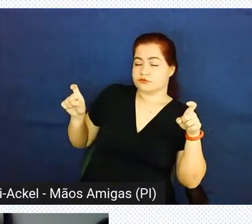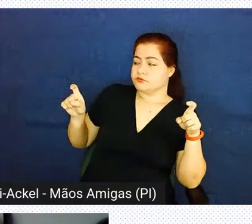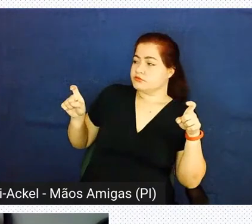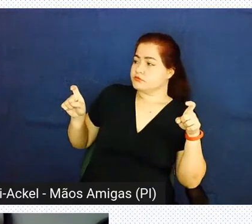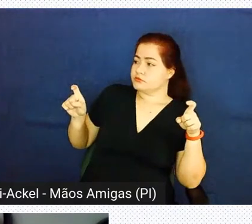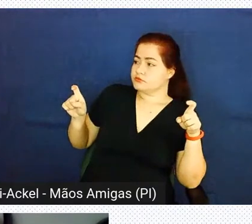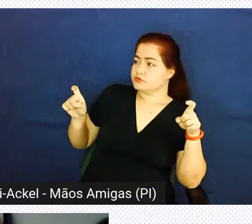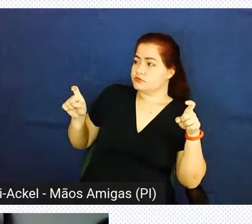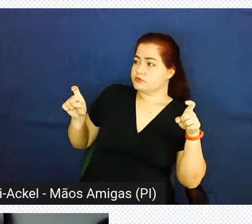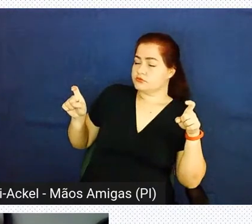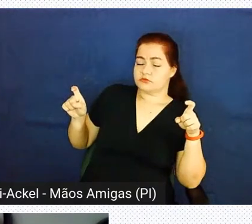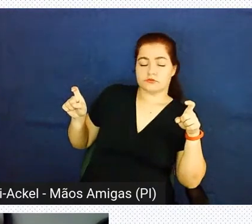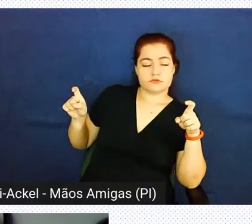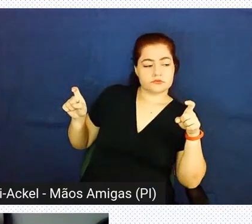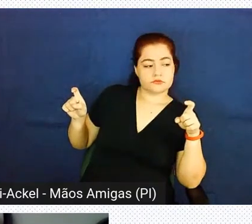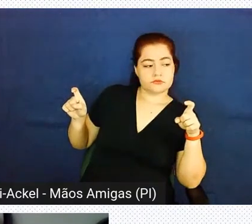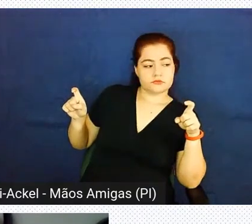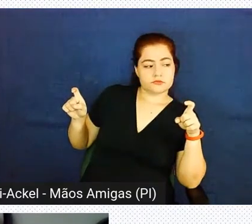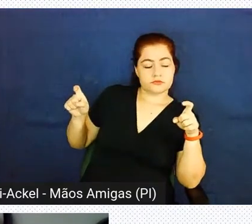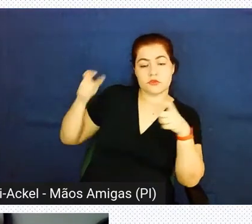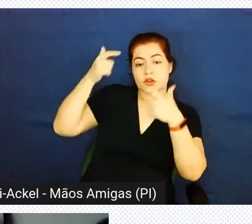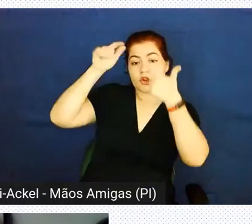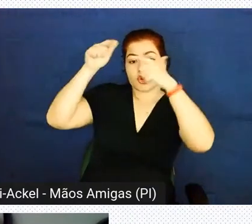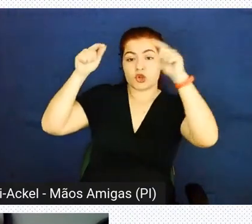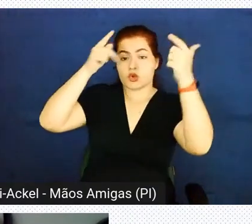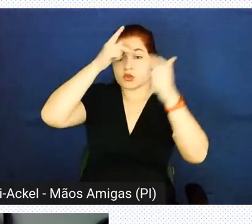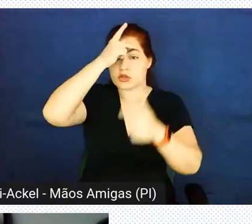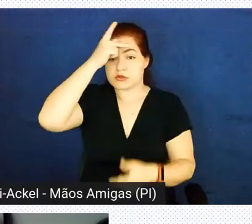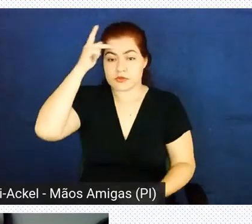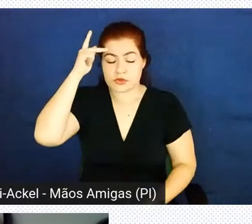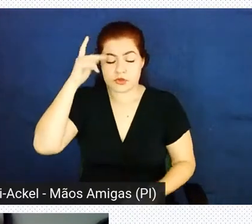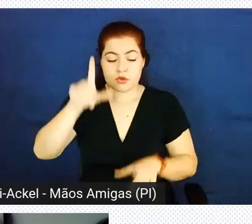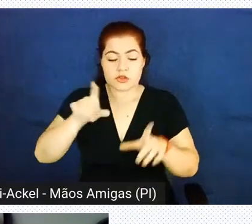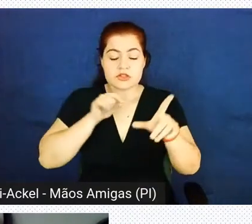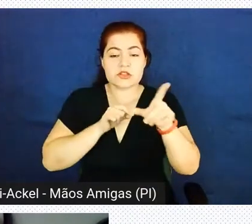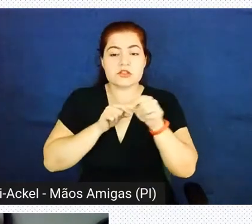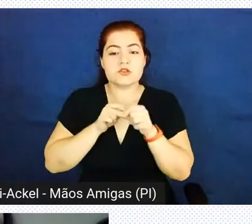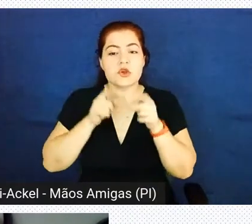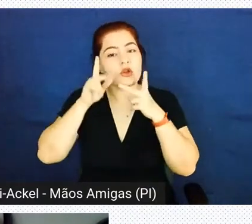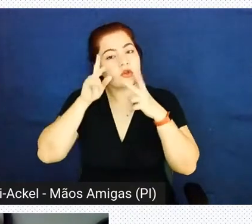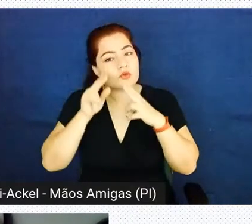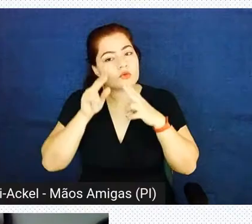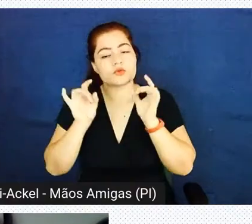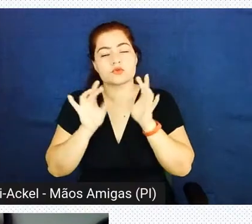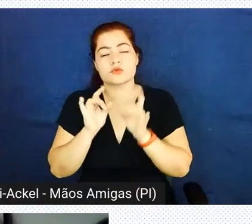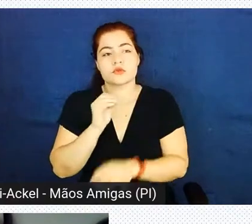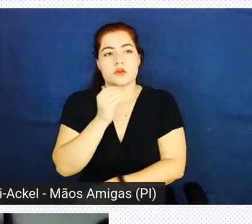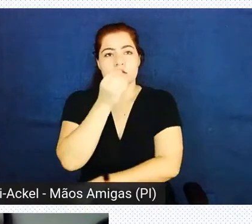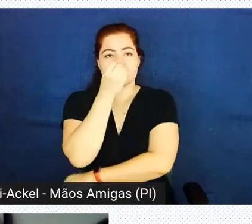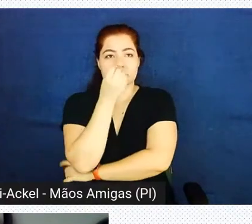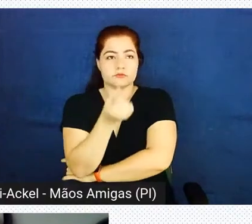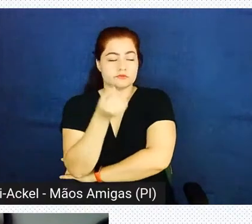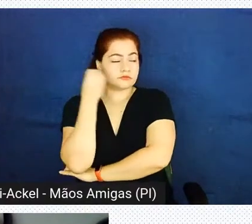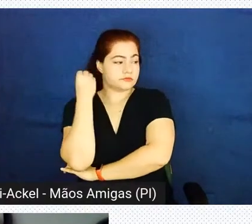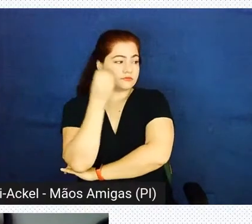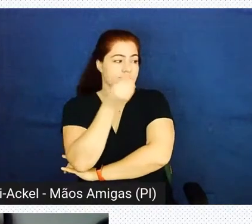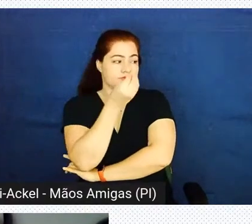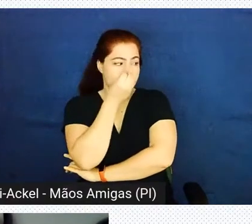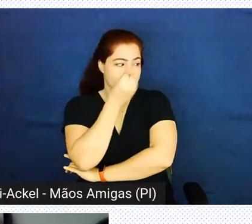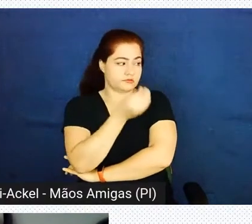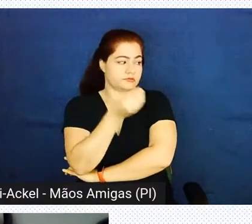outras optam pelo sono da negligência para não se darem ao esforço